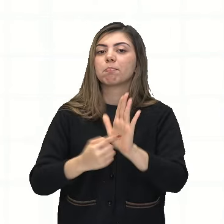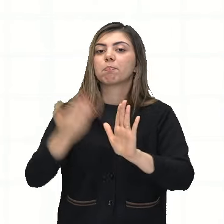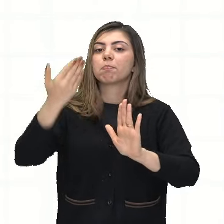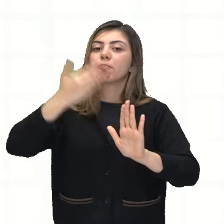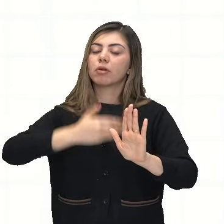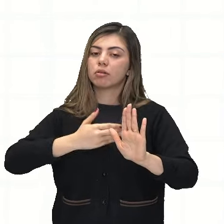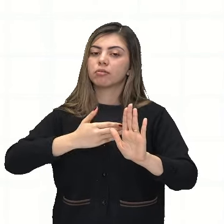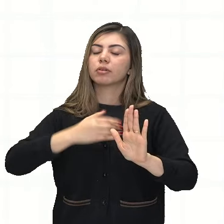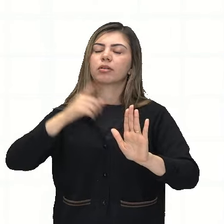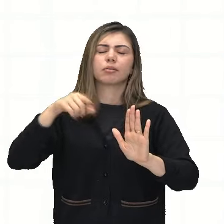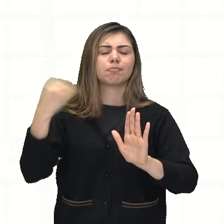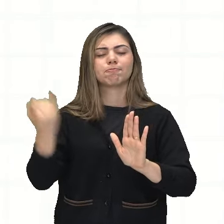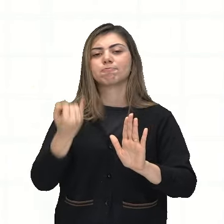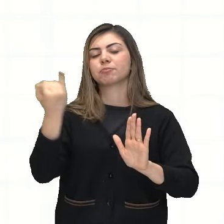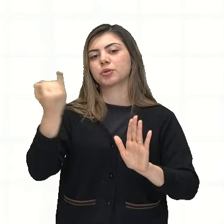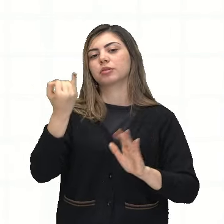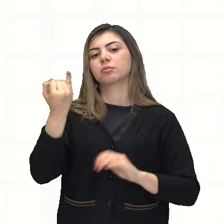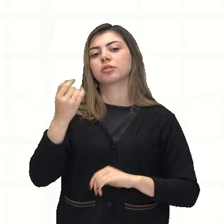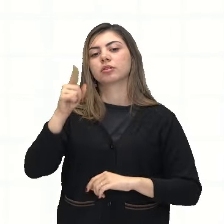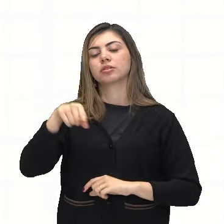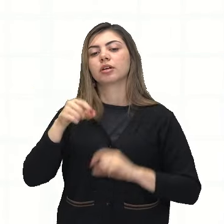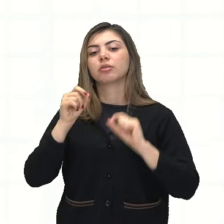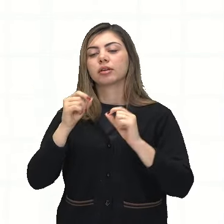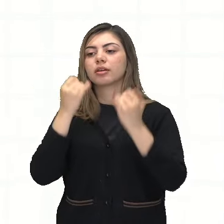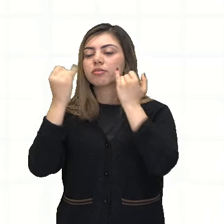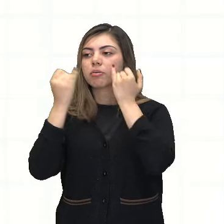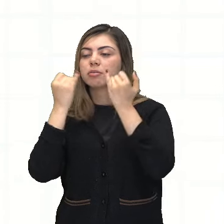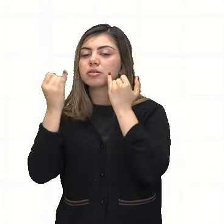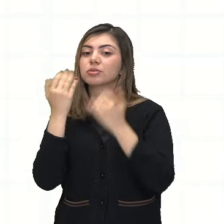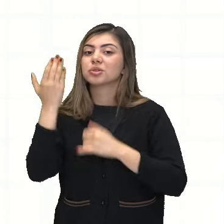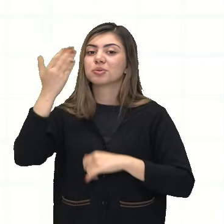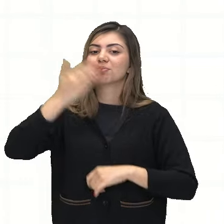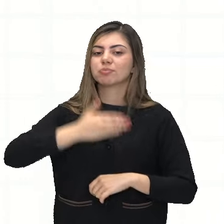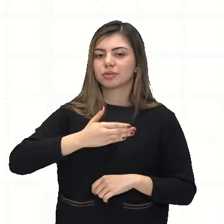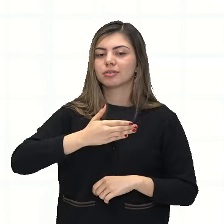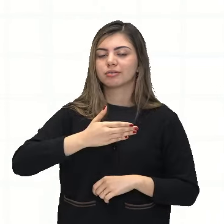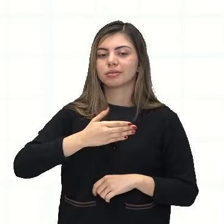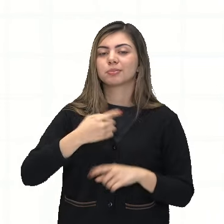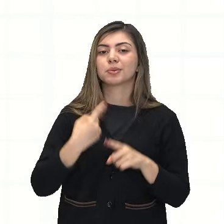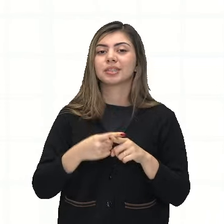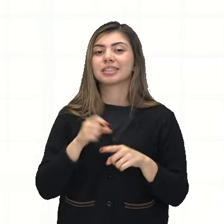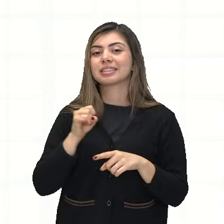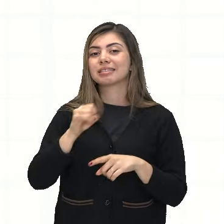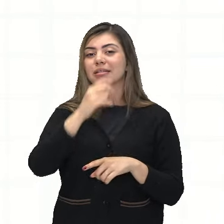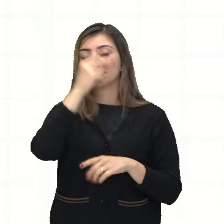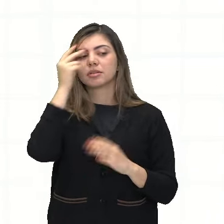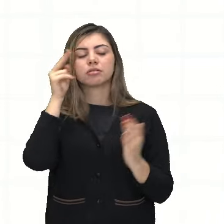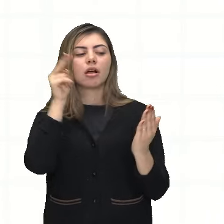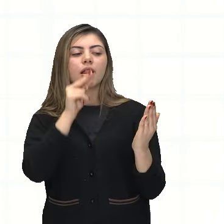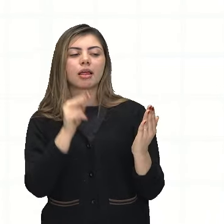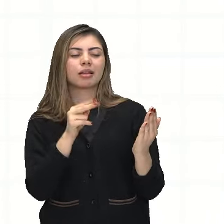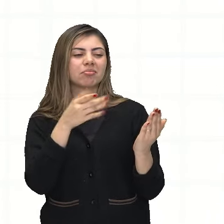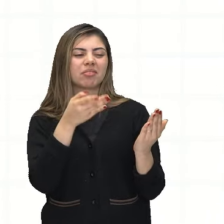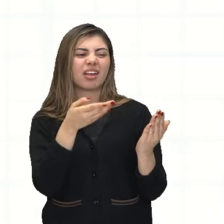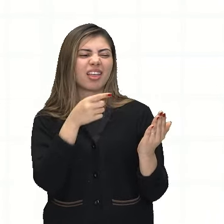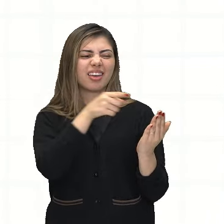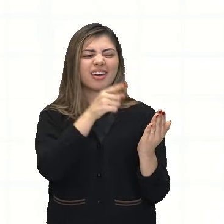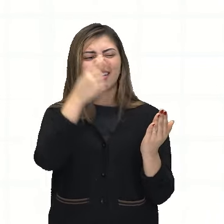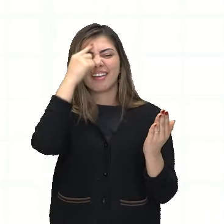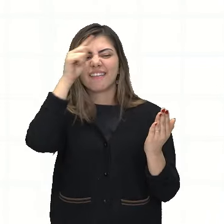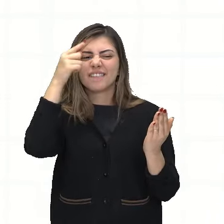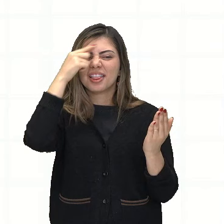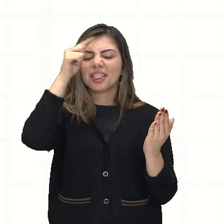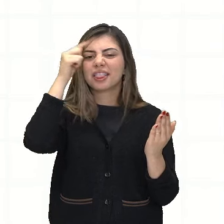muito importante dados concretos evidências porque senão fica parecendo que você tirou aqueles dados de lugar